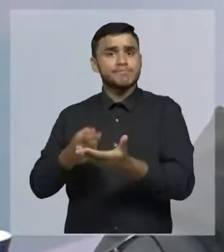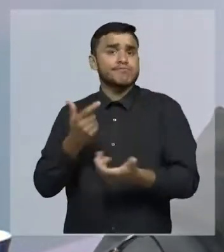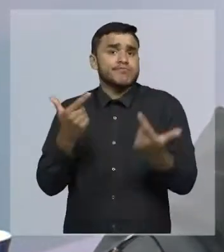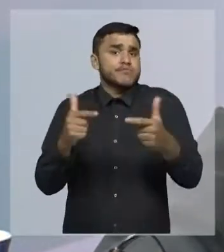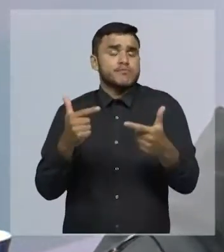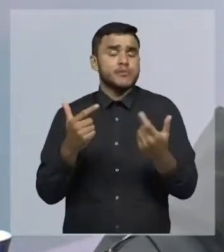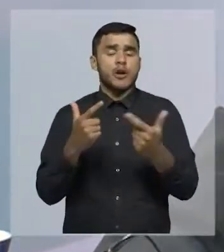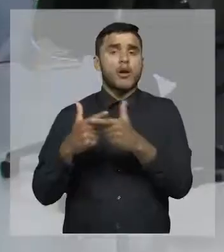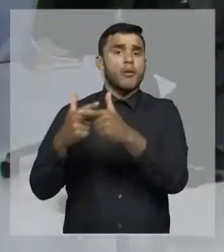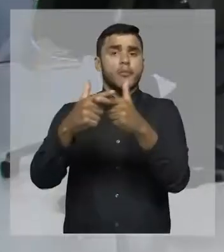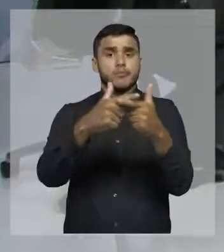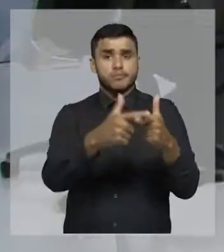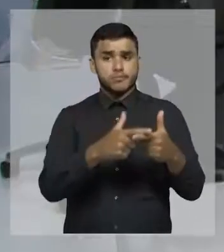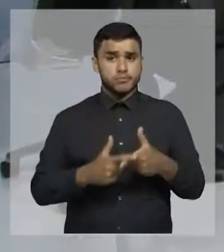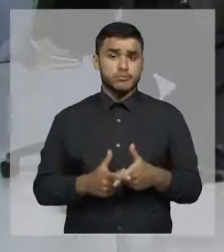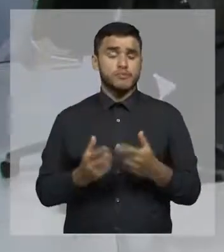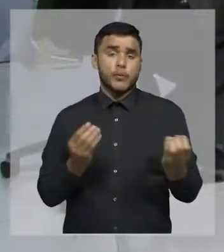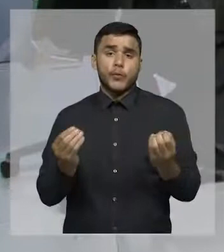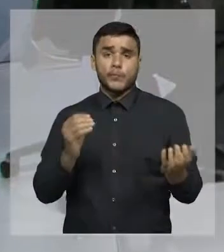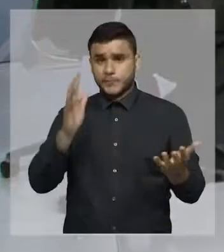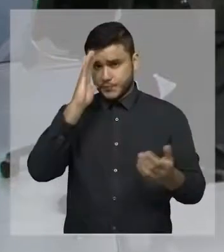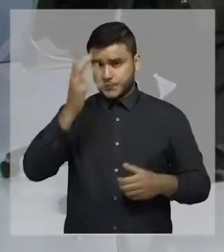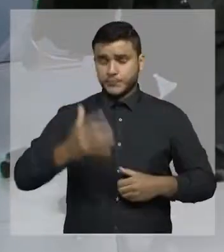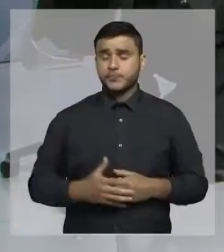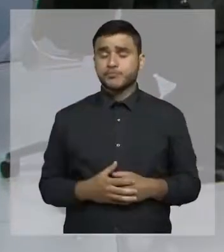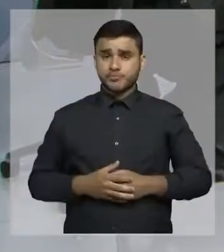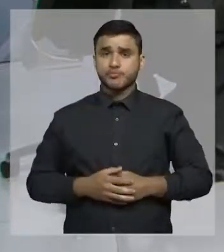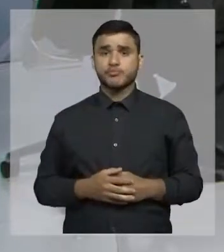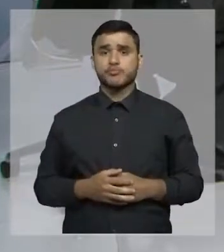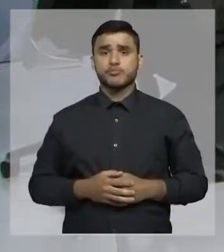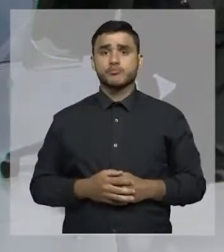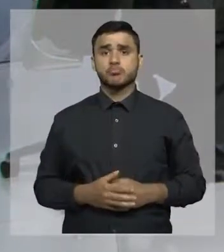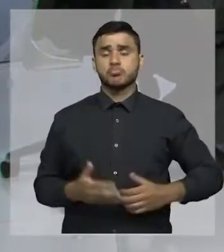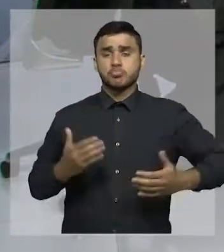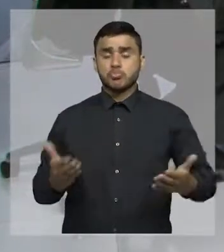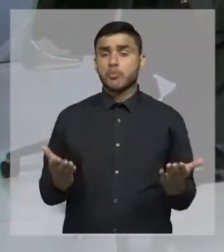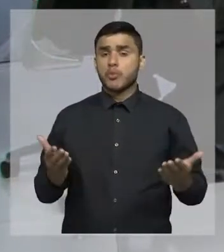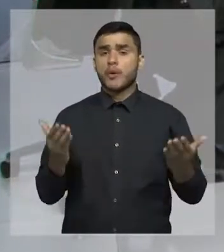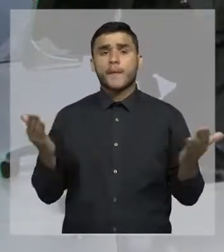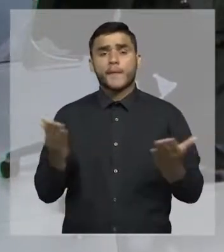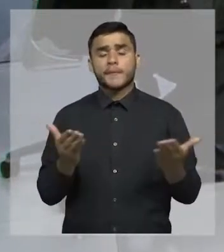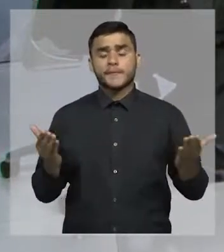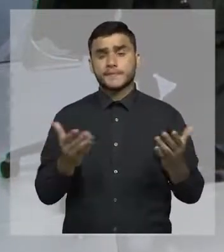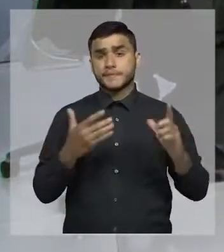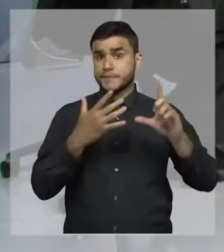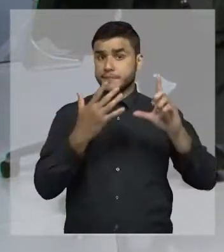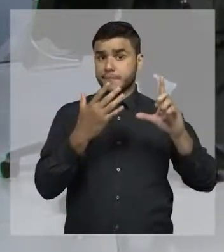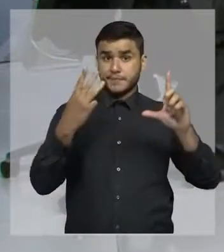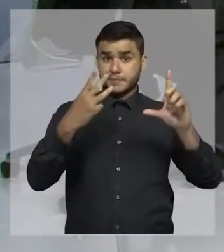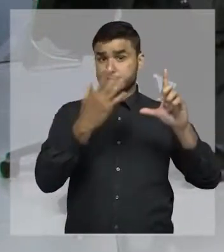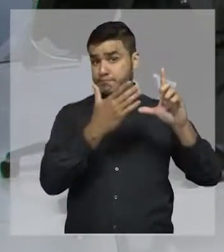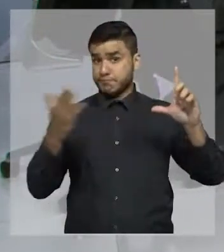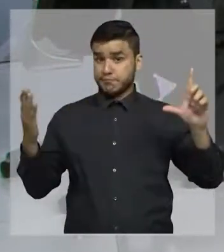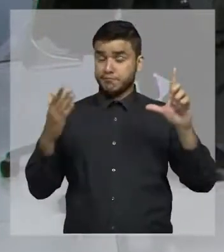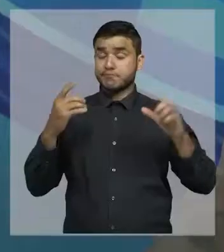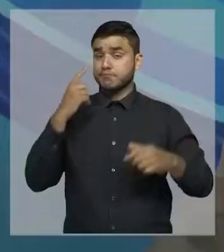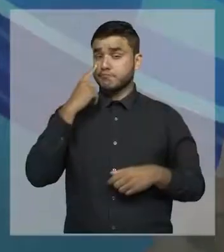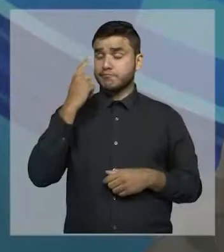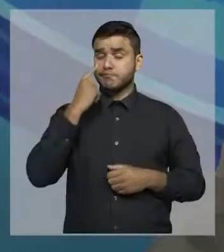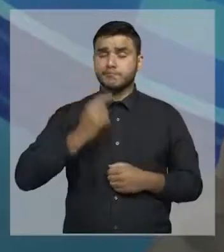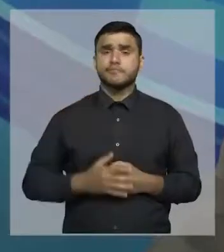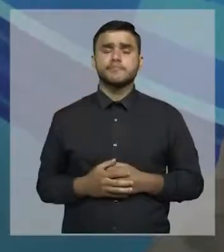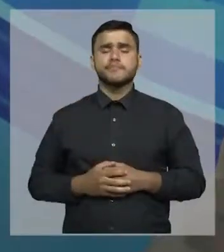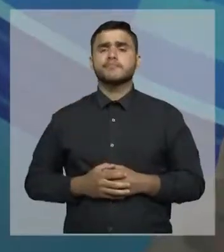tão grave como esse. E chegamos aqui, nesse instante, para esse bloco, há